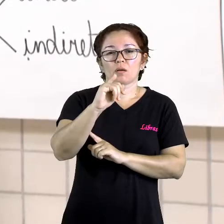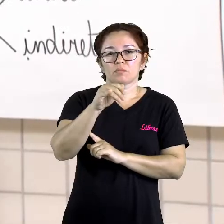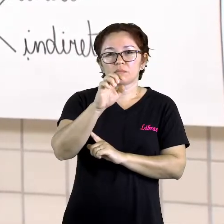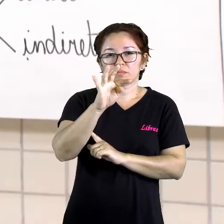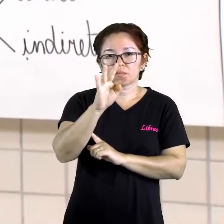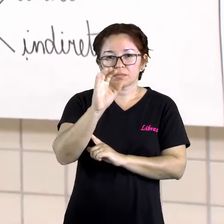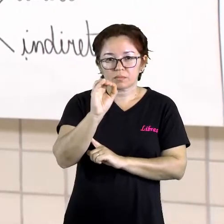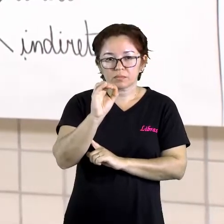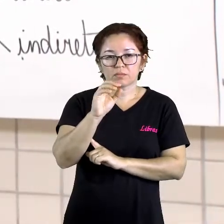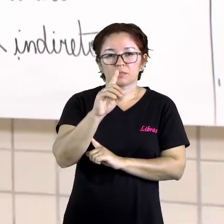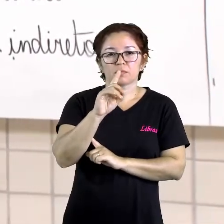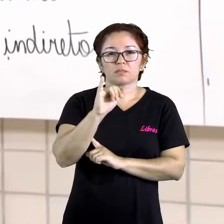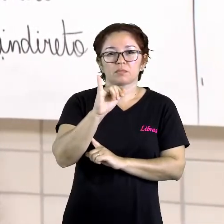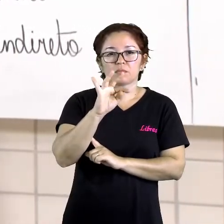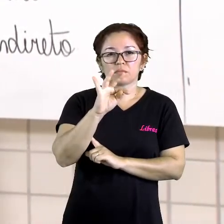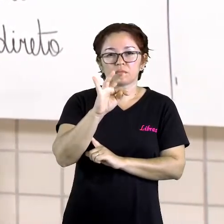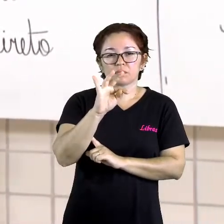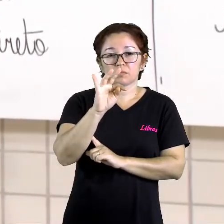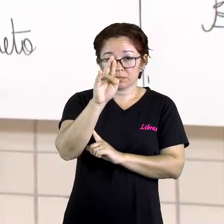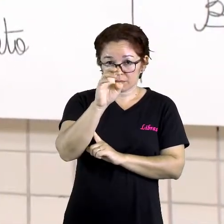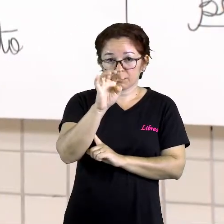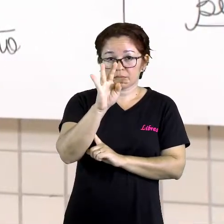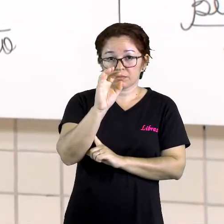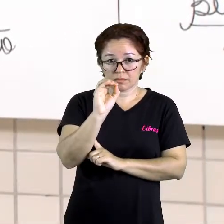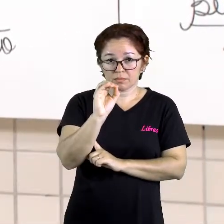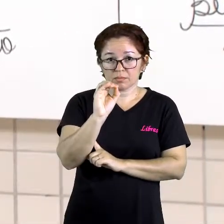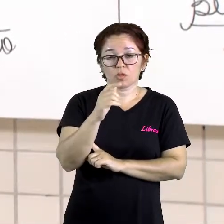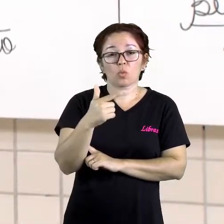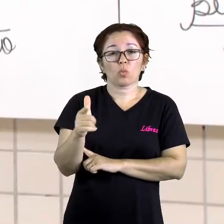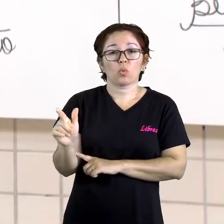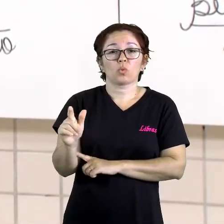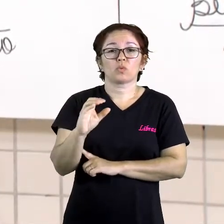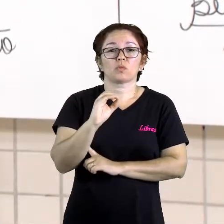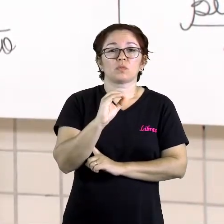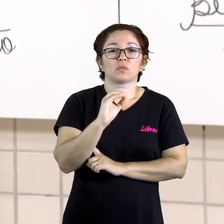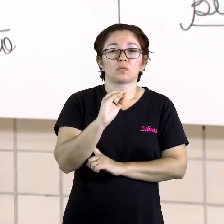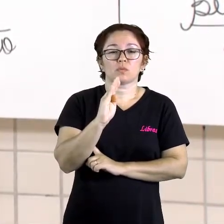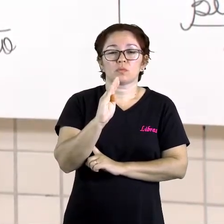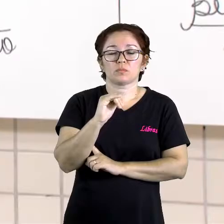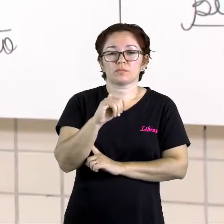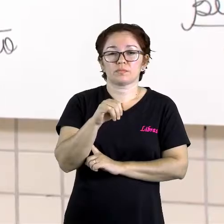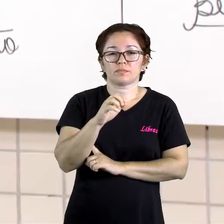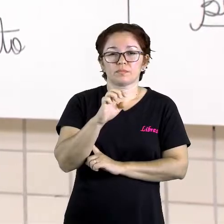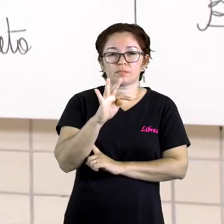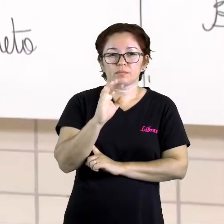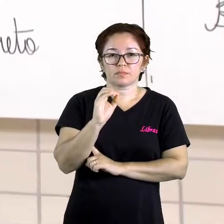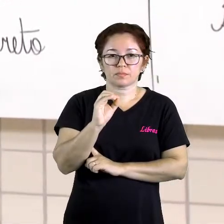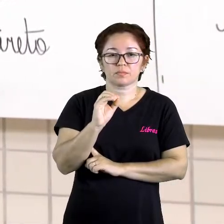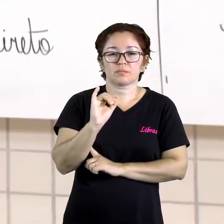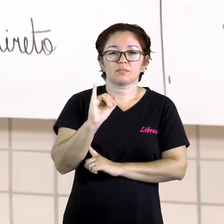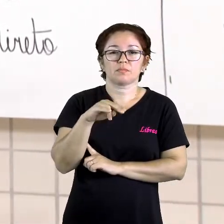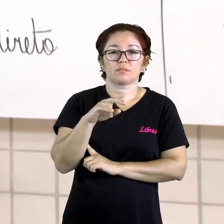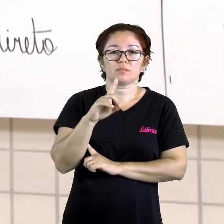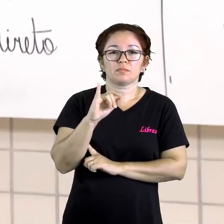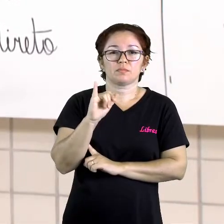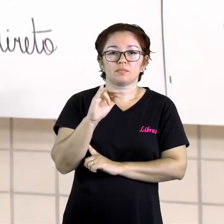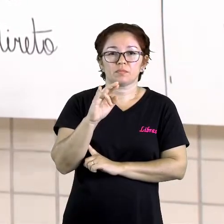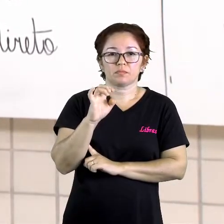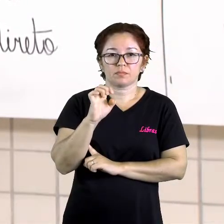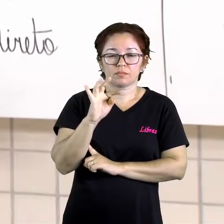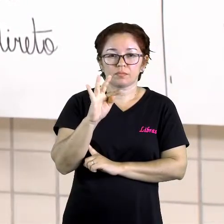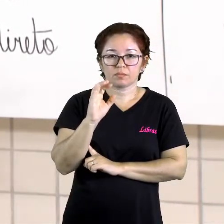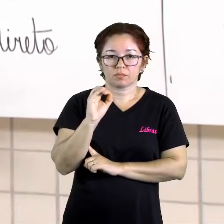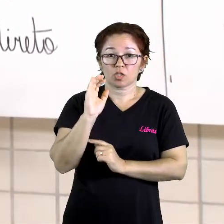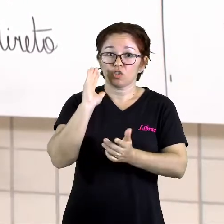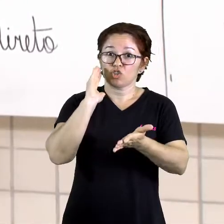Vamos aí analisar no exemplo do slide. A nostalgia invadiu meus pensamentos. Invadiu é o